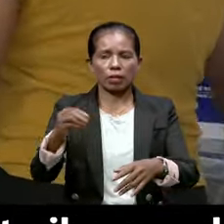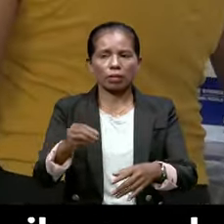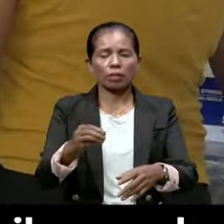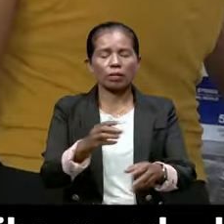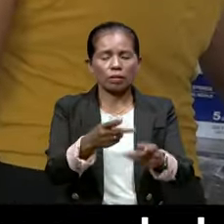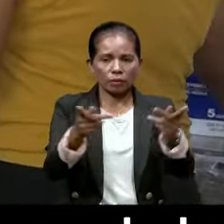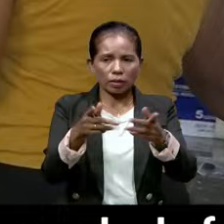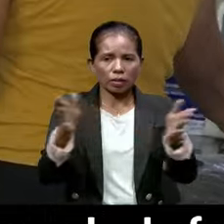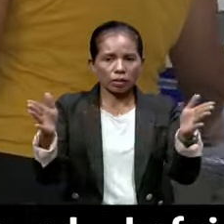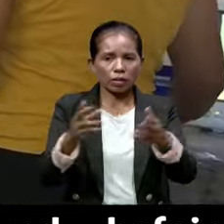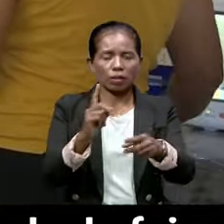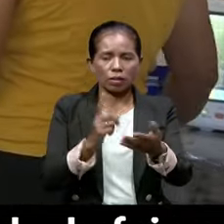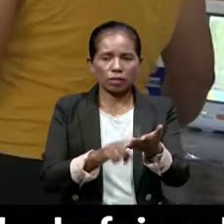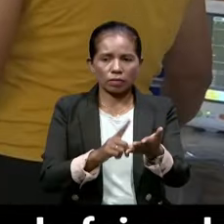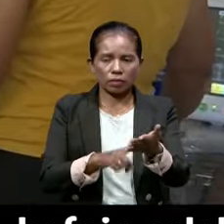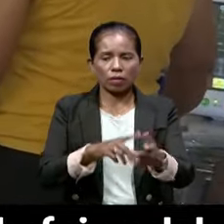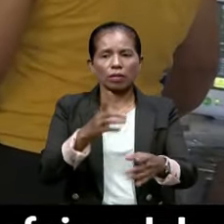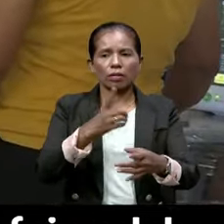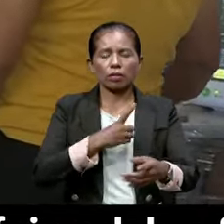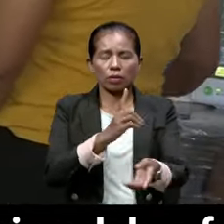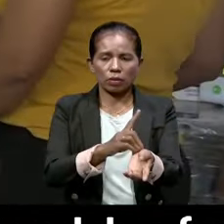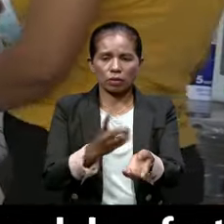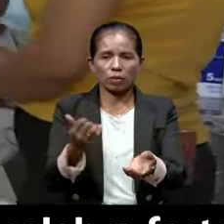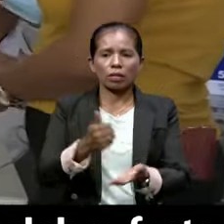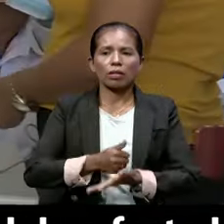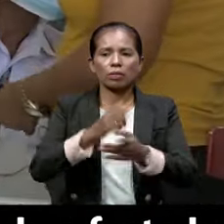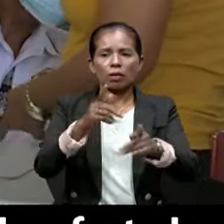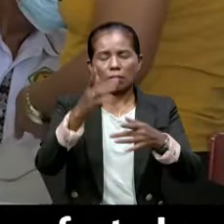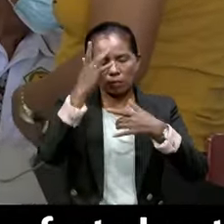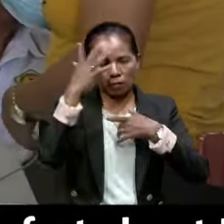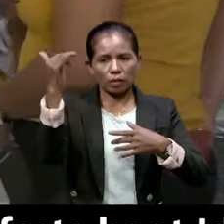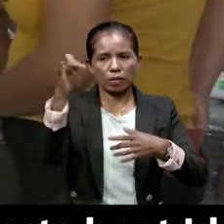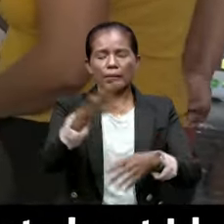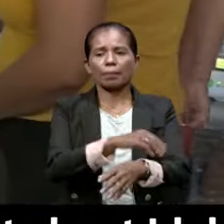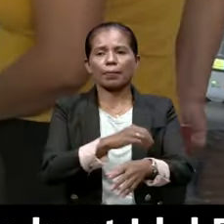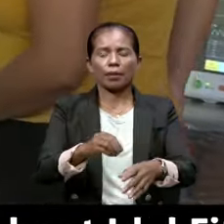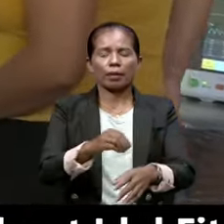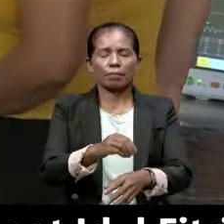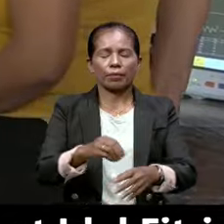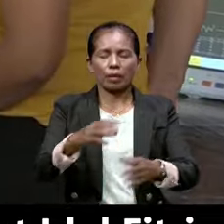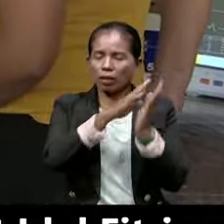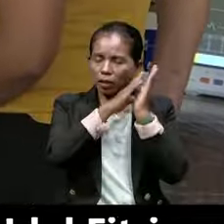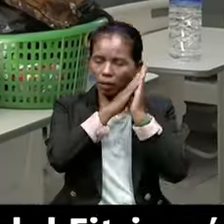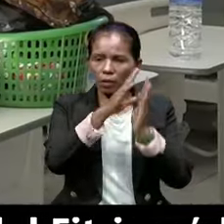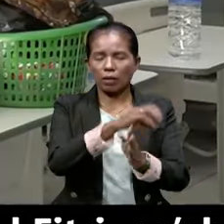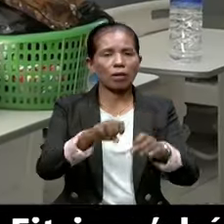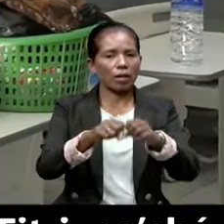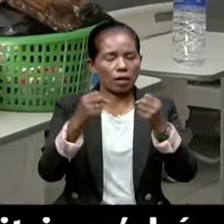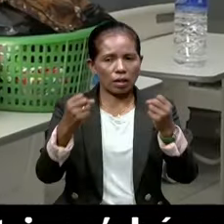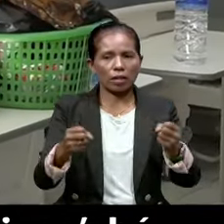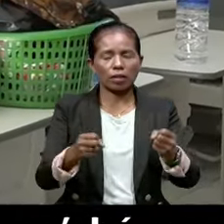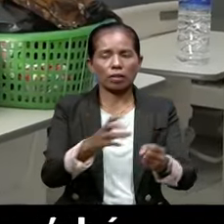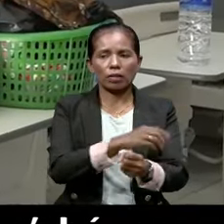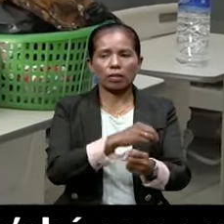espaço clot, dificulta pessoal saúde a tu atende paciente, além de ne cama roculição mos hahu atona, no colsa